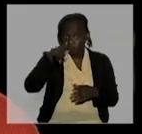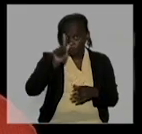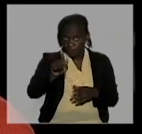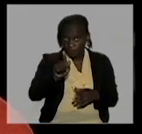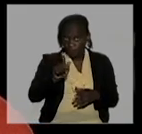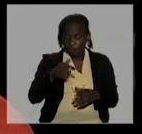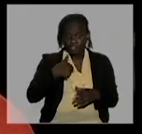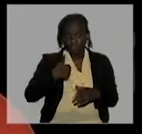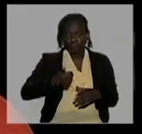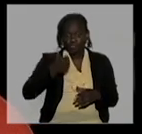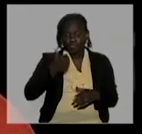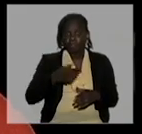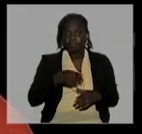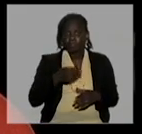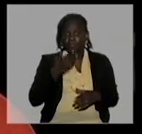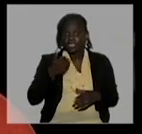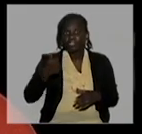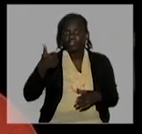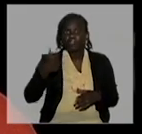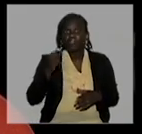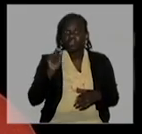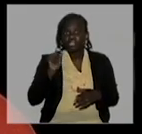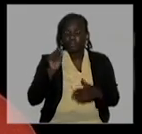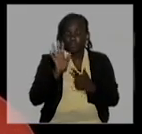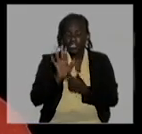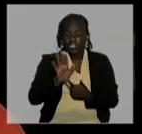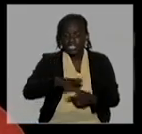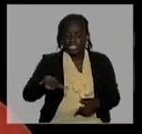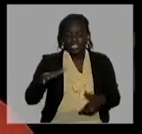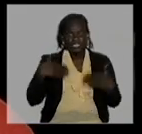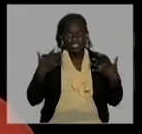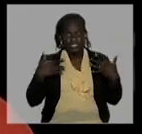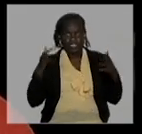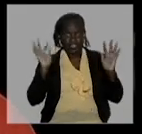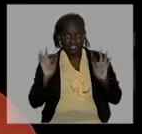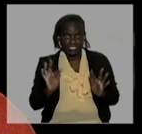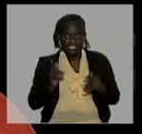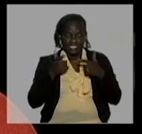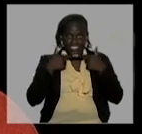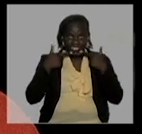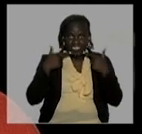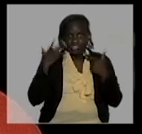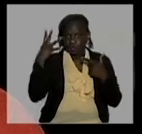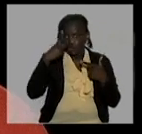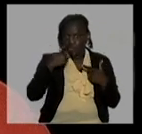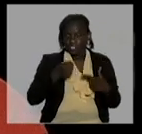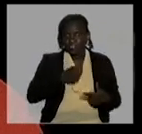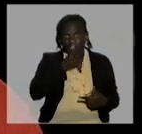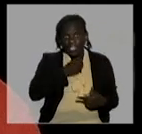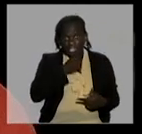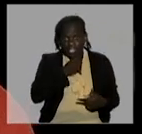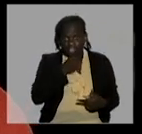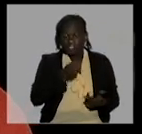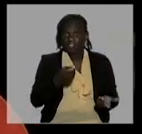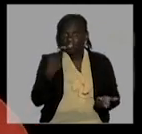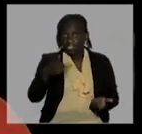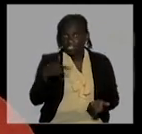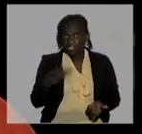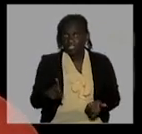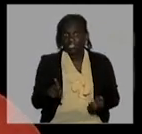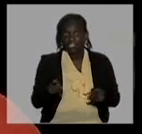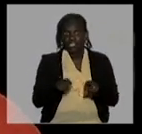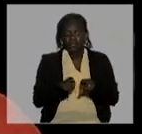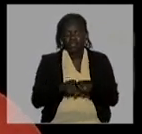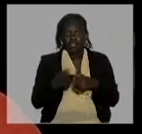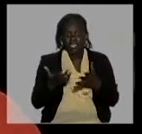terceiro setor, eu preferi mostrar a alegria das crianças, eu preferi mostrar a beleza dos